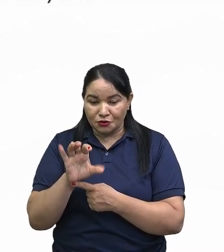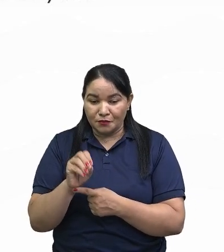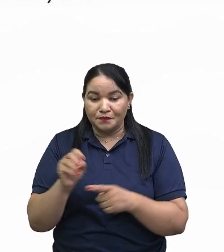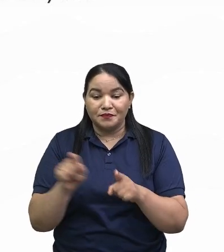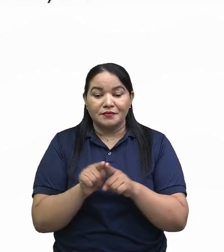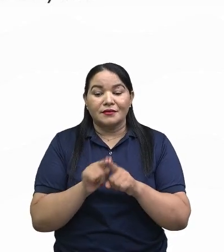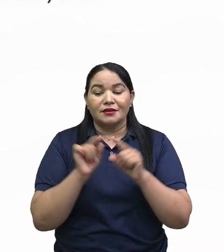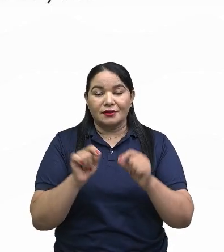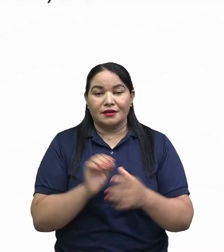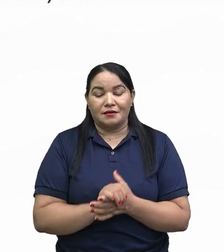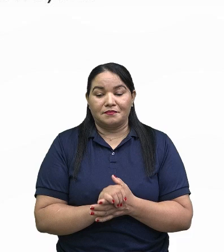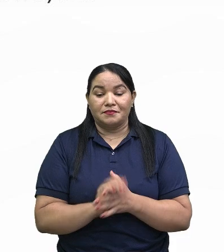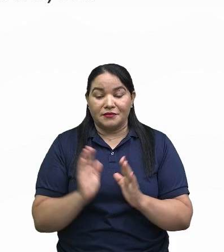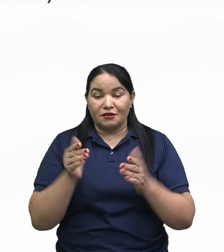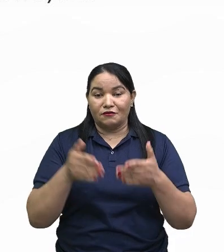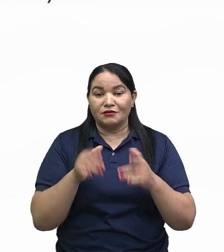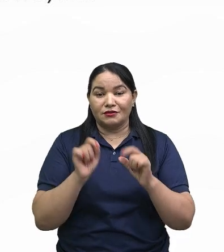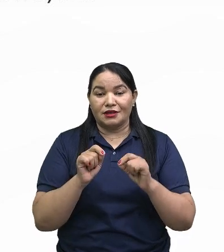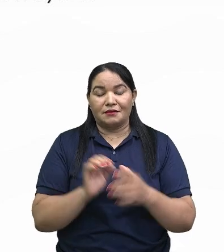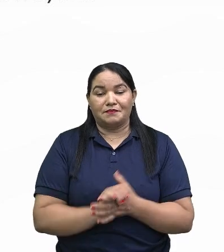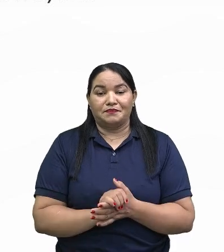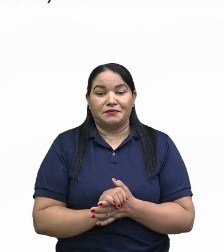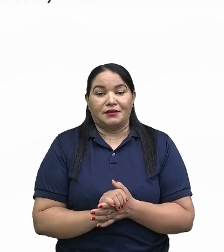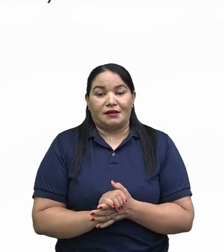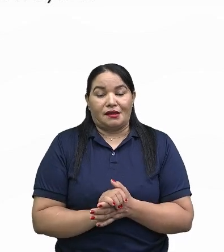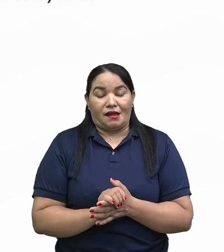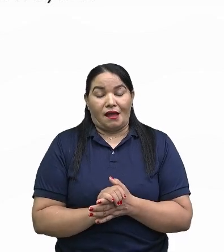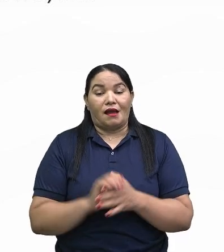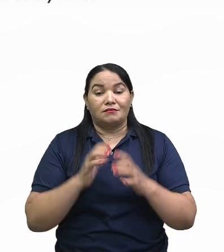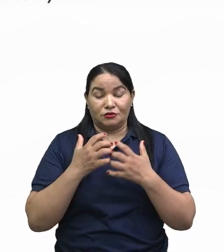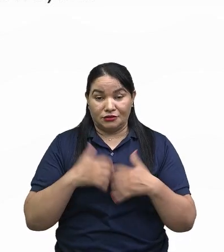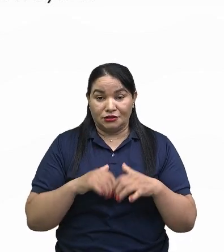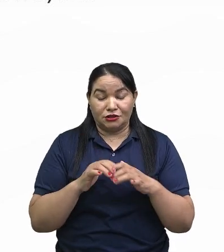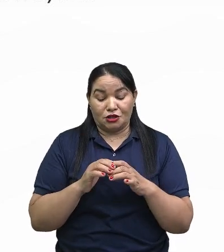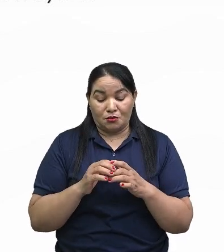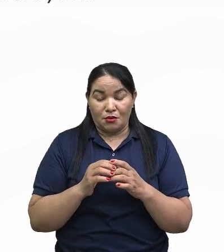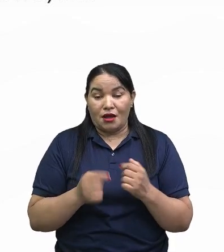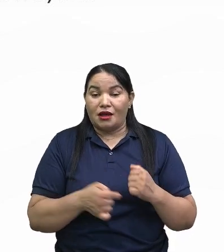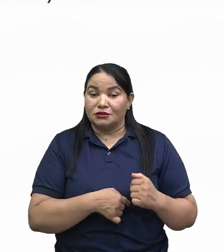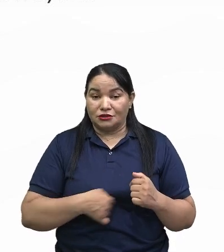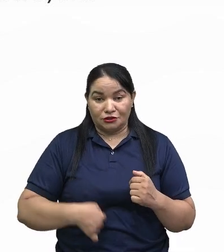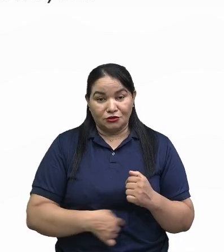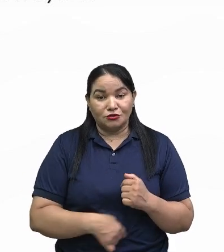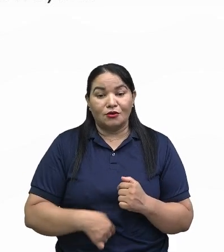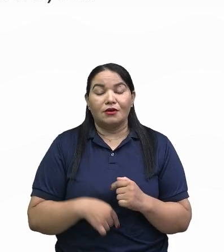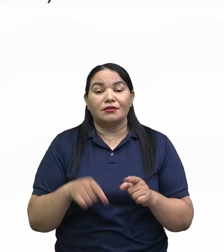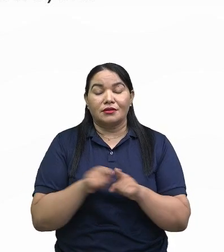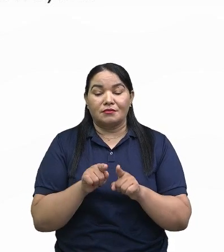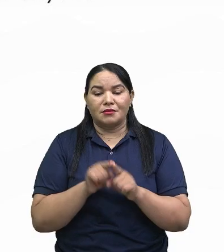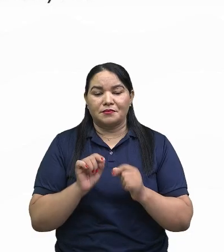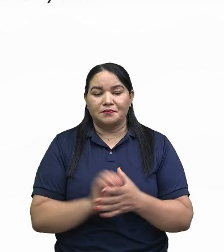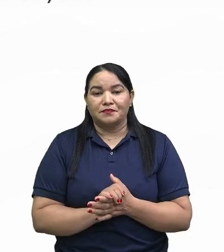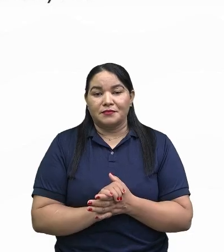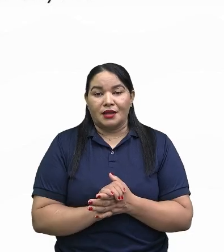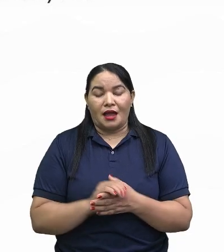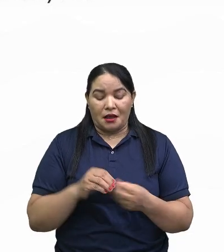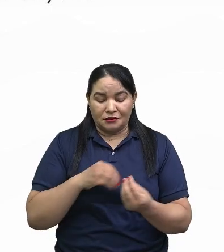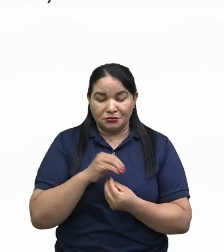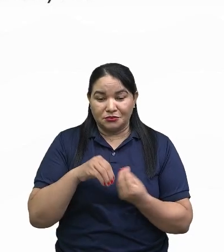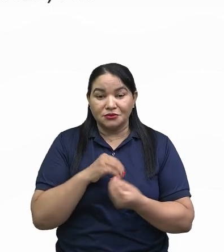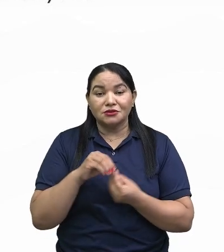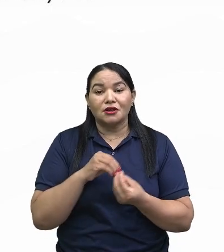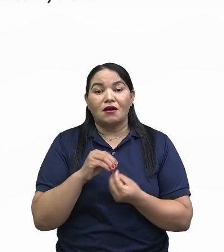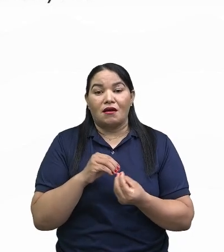está voltado também para o sistema digestório, né? Então, esse suco pancreático, que é lançado ali para ajudar no processo